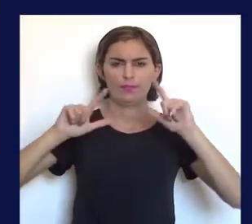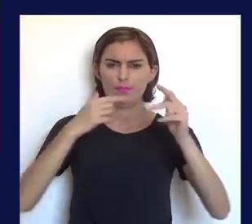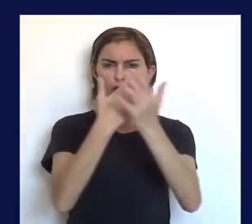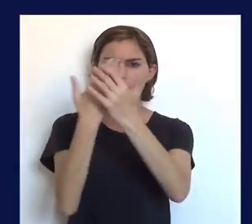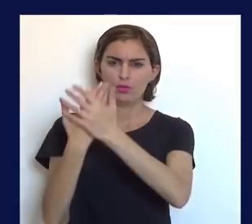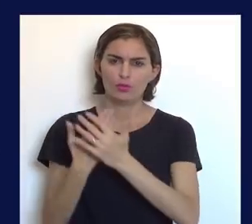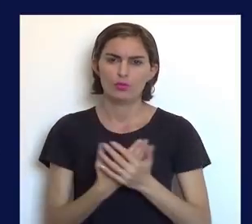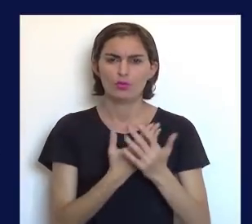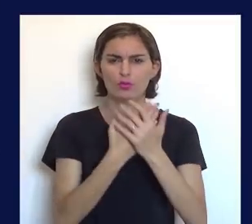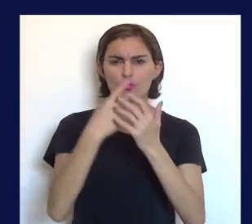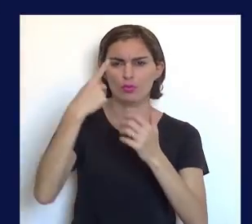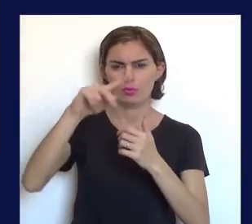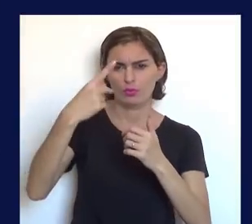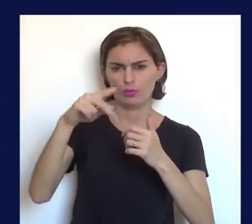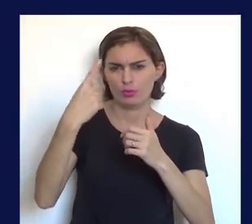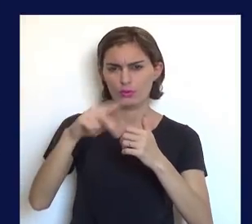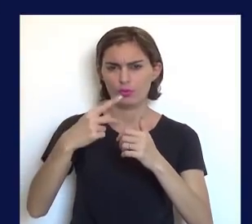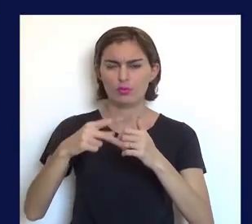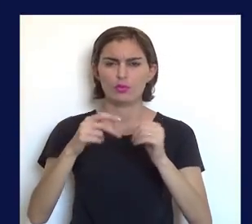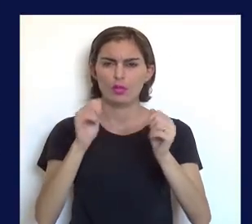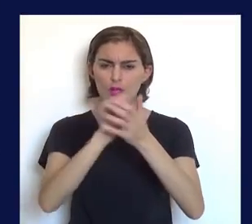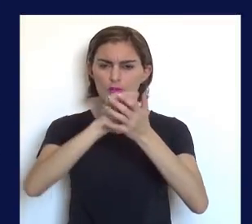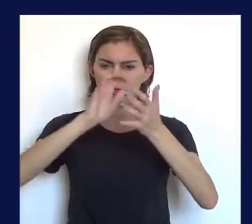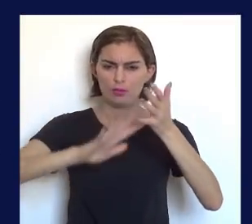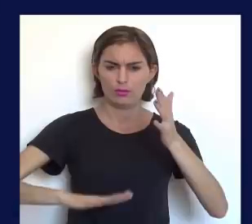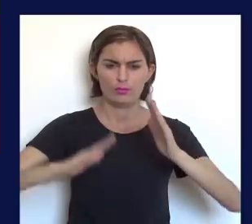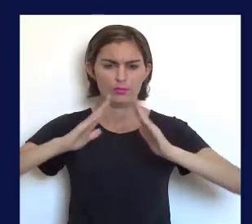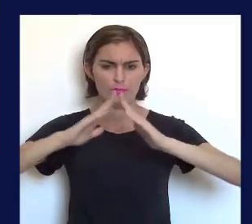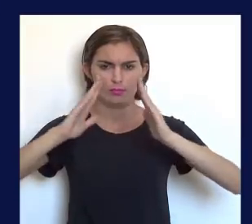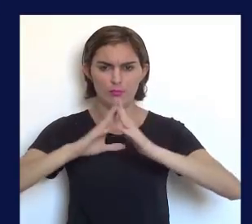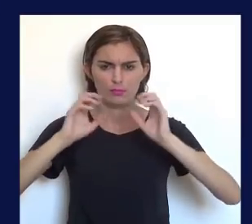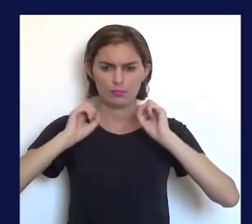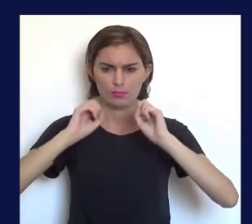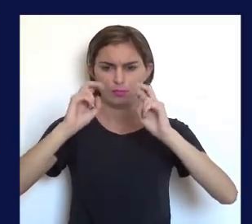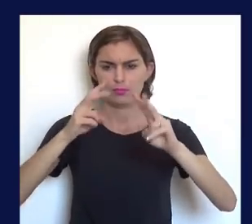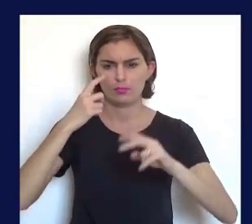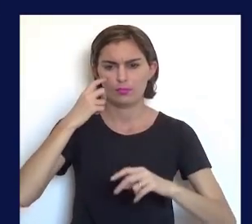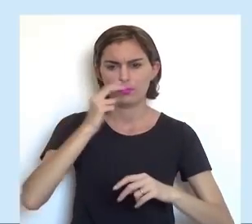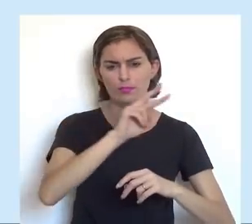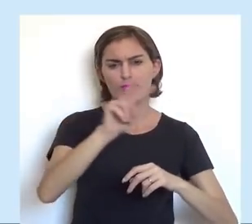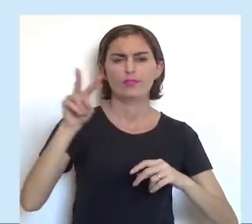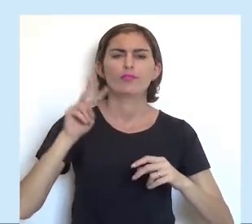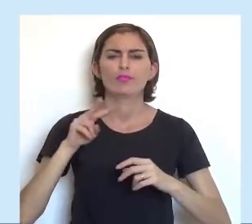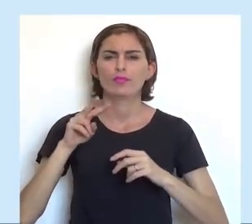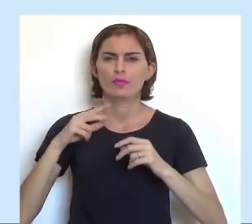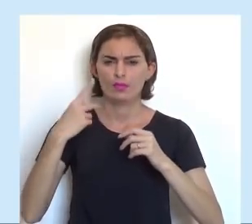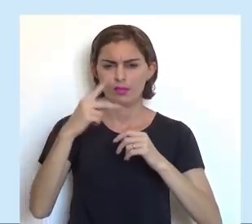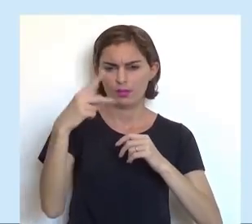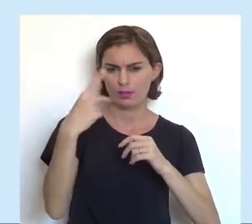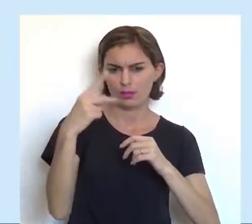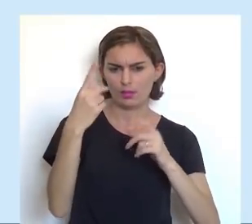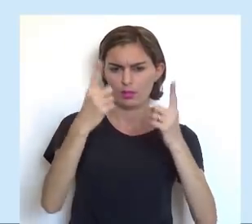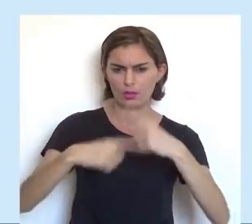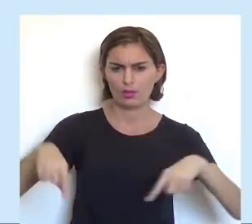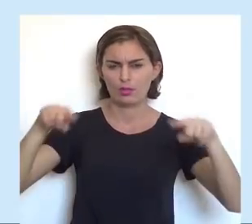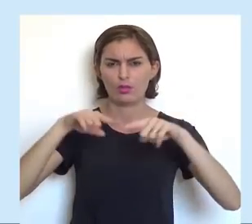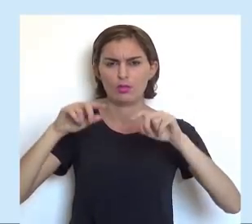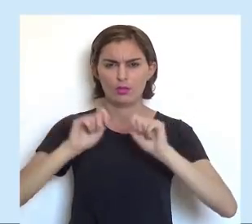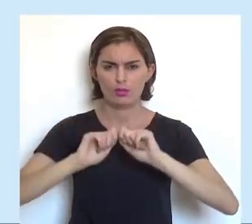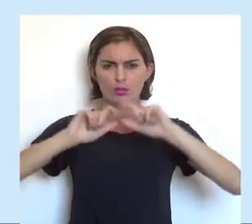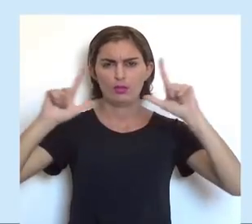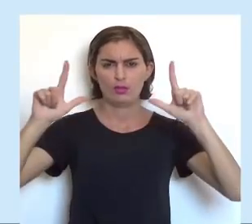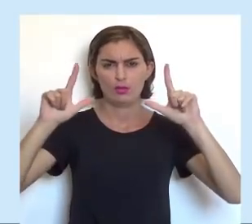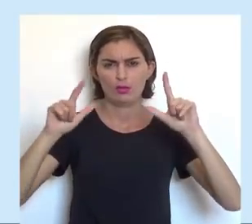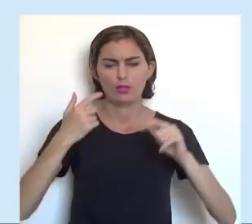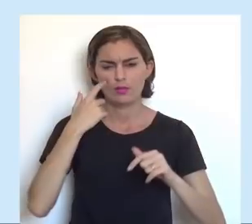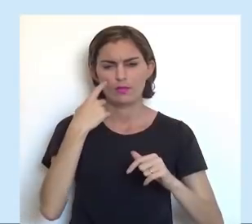e estudem isso na sua tarefa de casa, ok, pessoal? Então nós temos o quinto. Na nossa tela